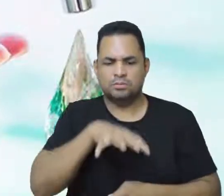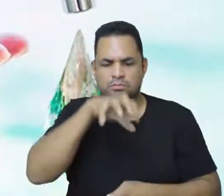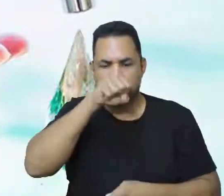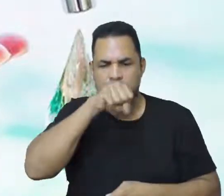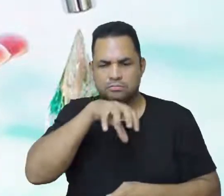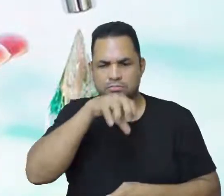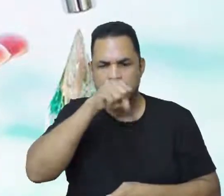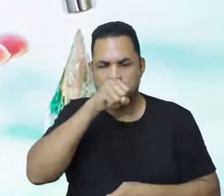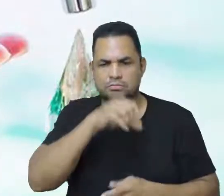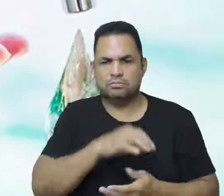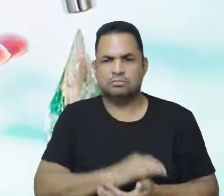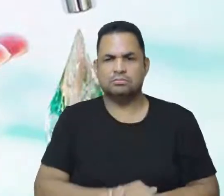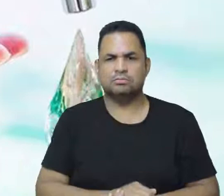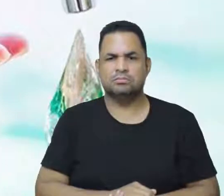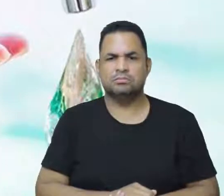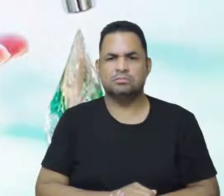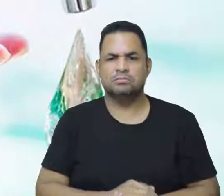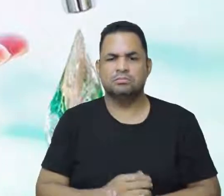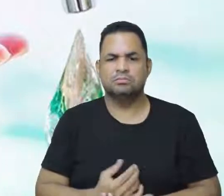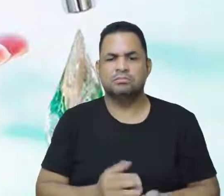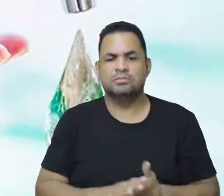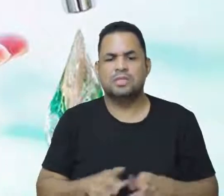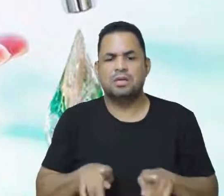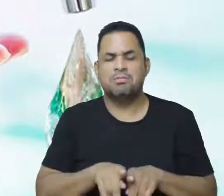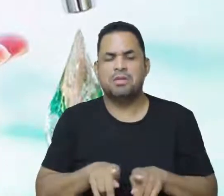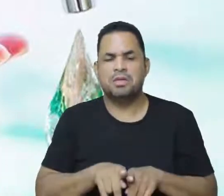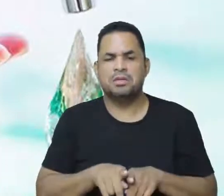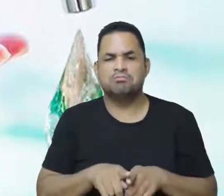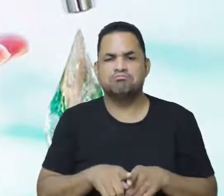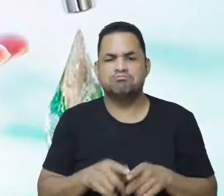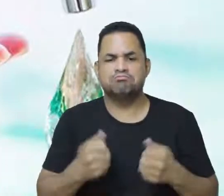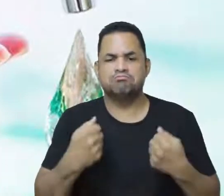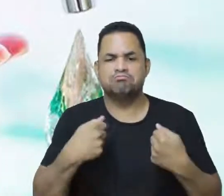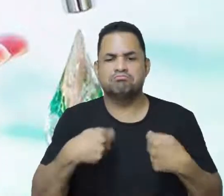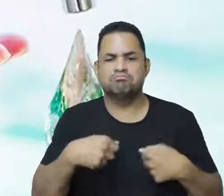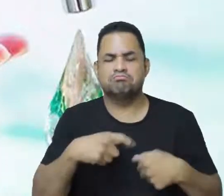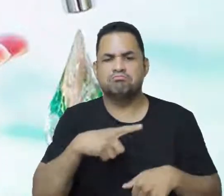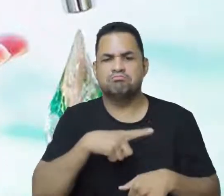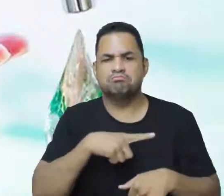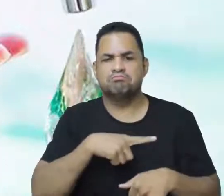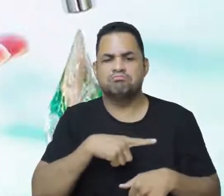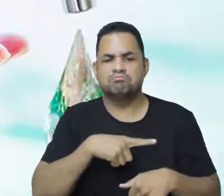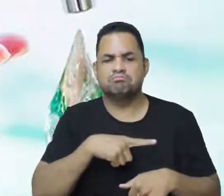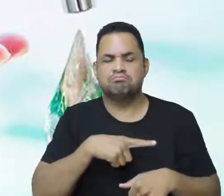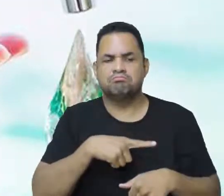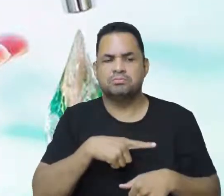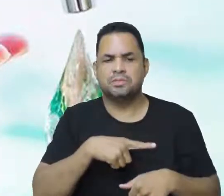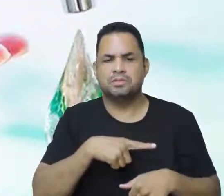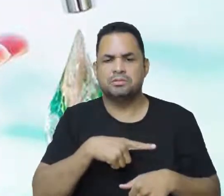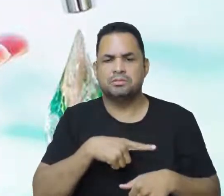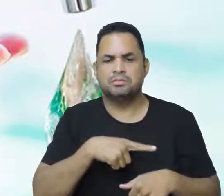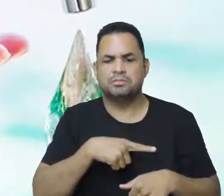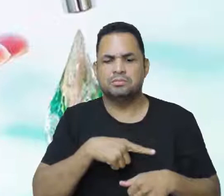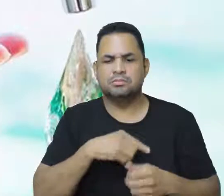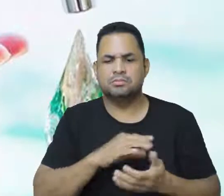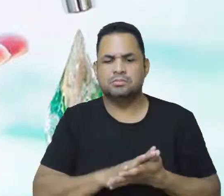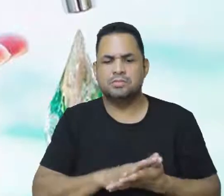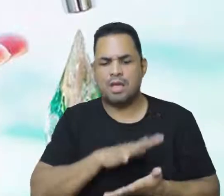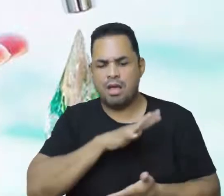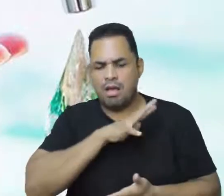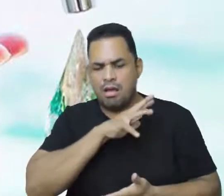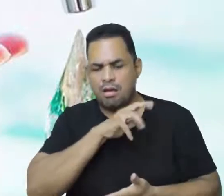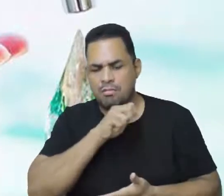respiratório, nós podemos ter consequências para espécies de